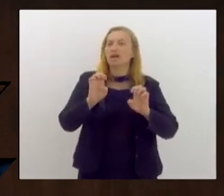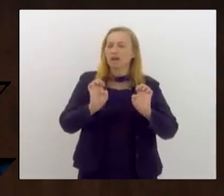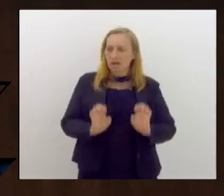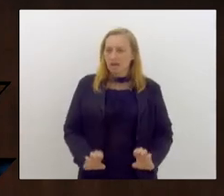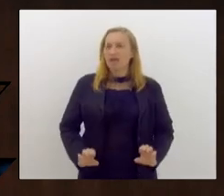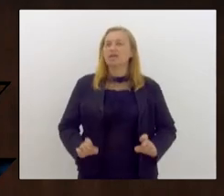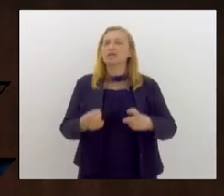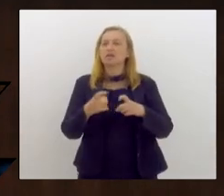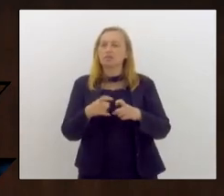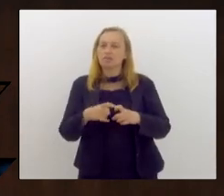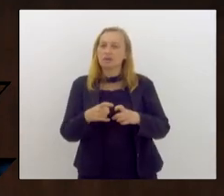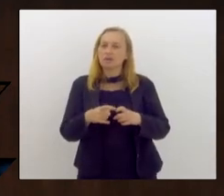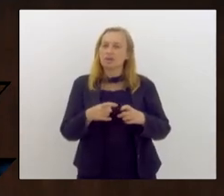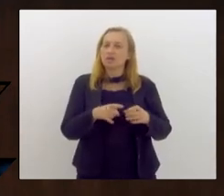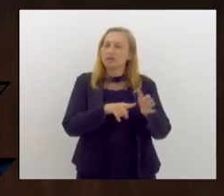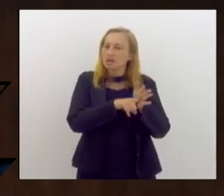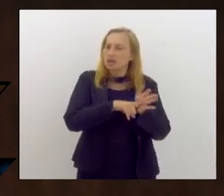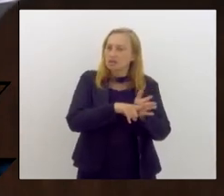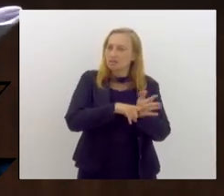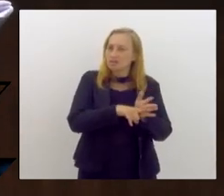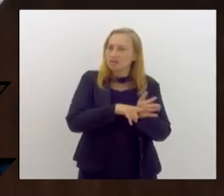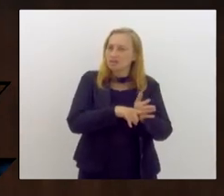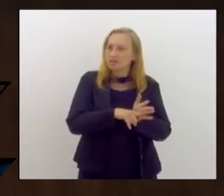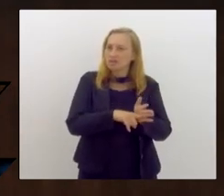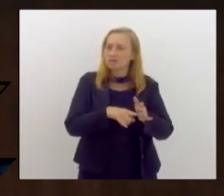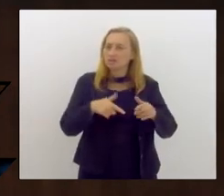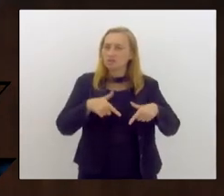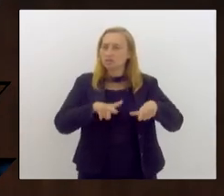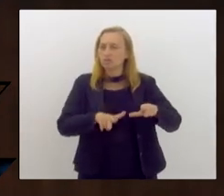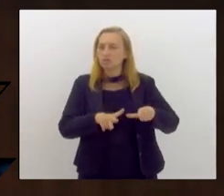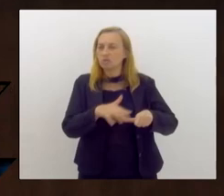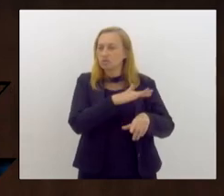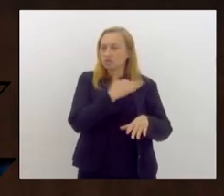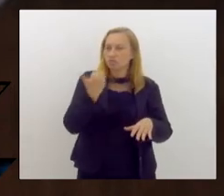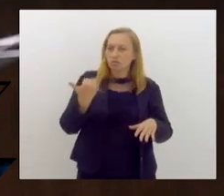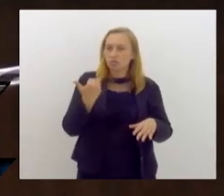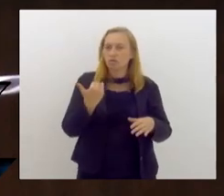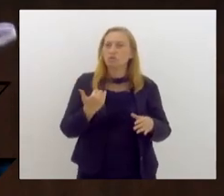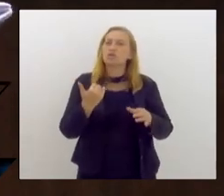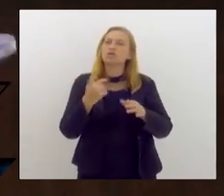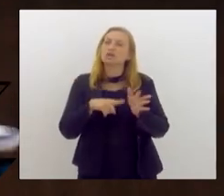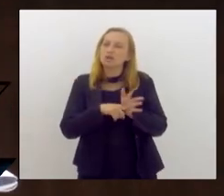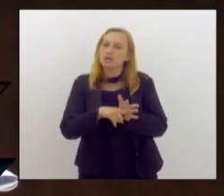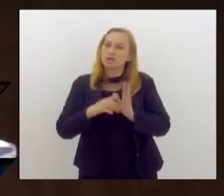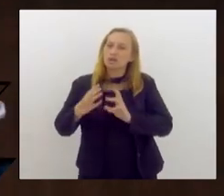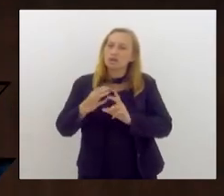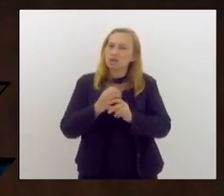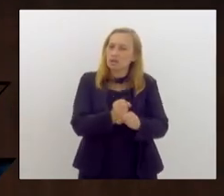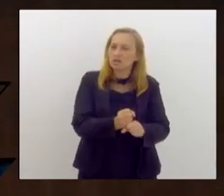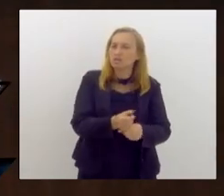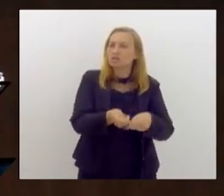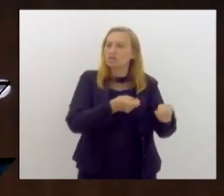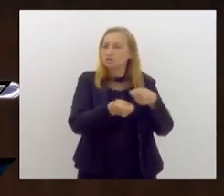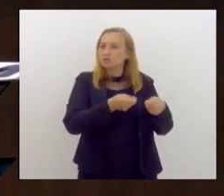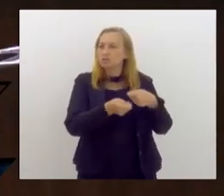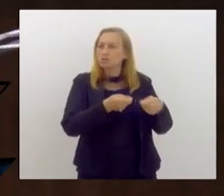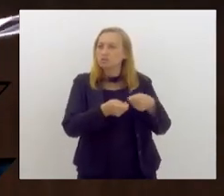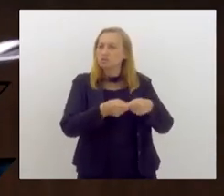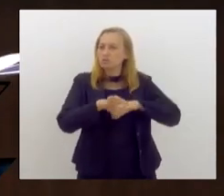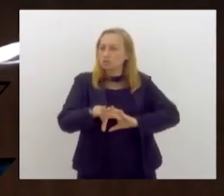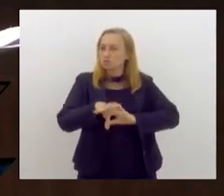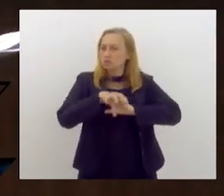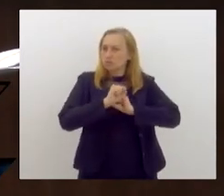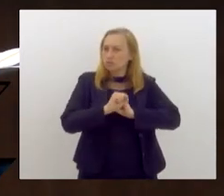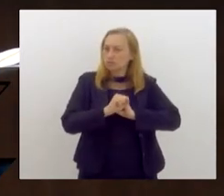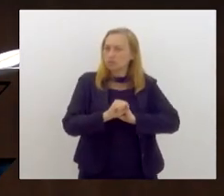de óbitos, revisão de prontuários, revisão, né, e controle de infecções hospitalares. Tia